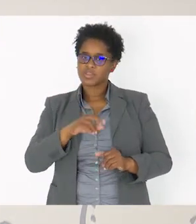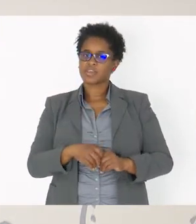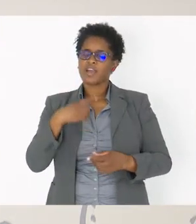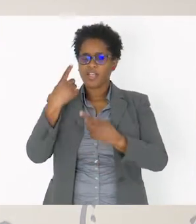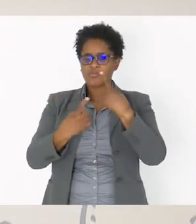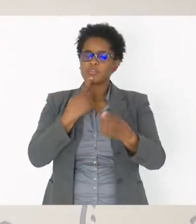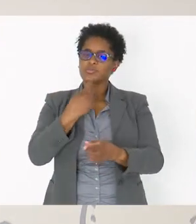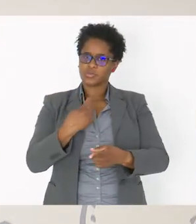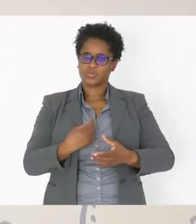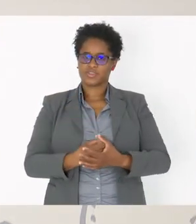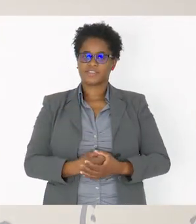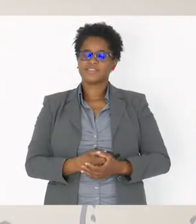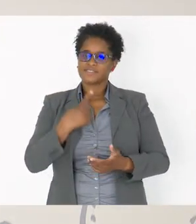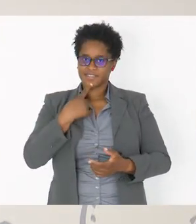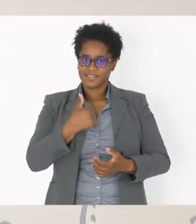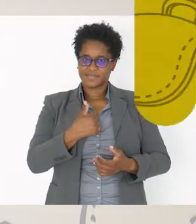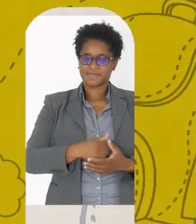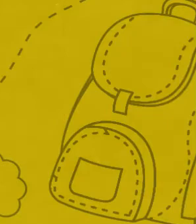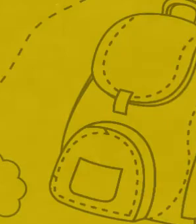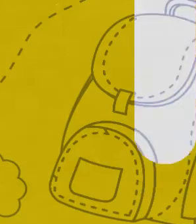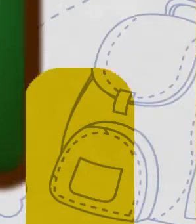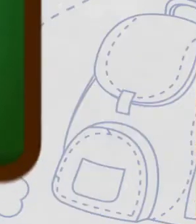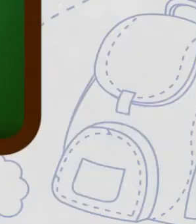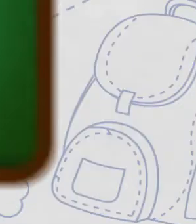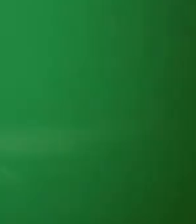responderem a algumas perguntas, certo?